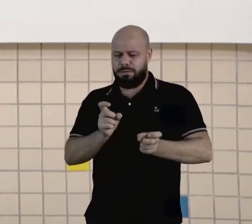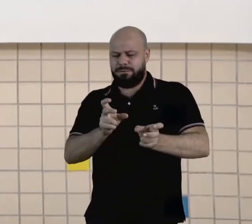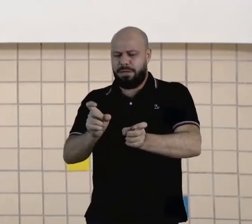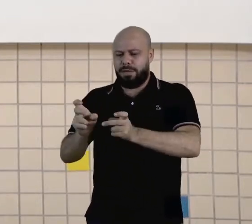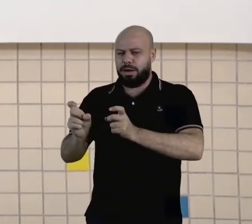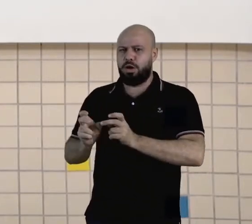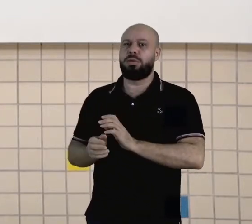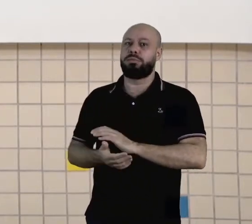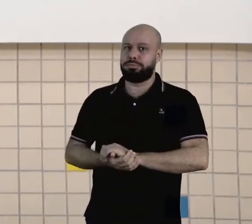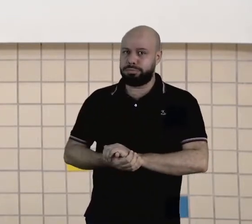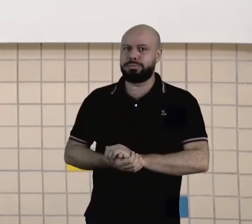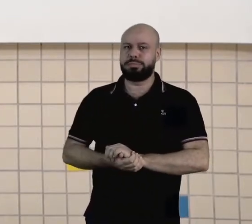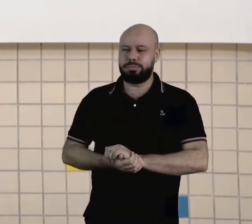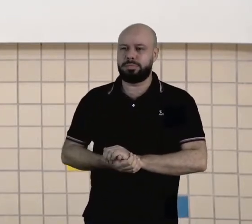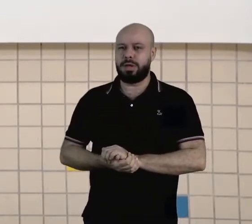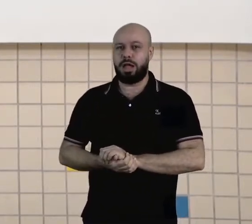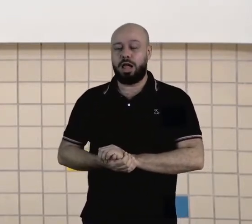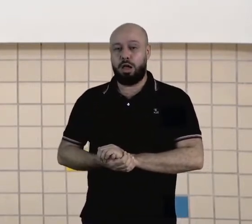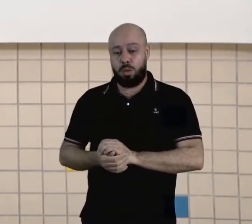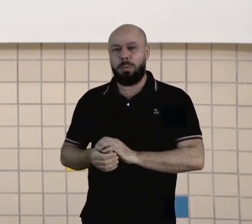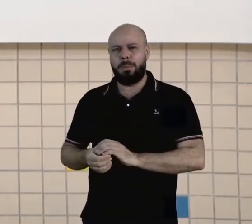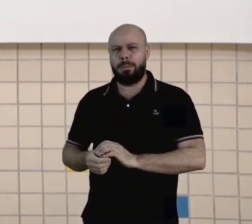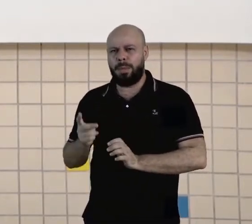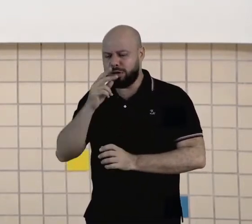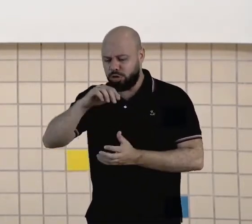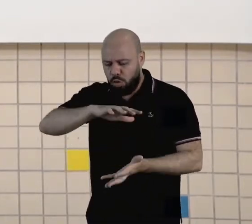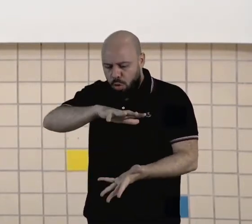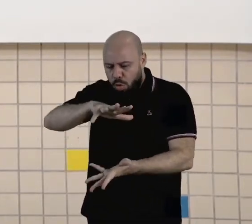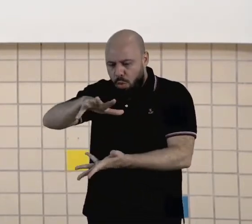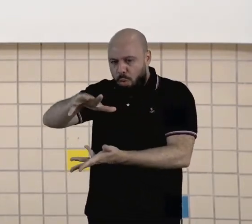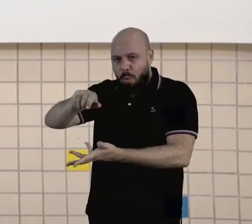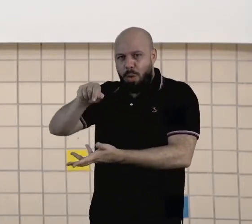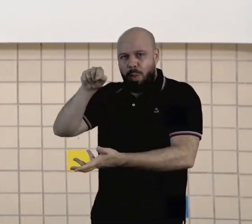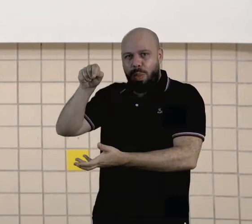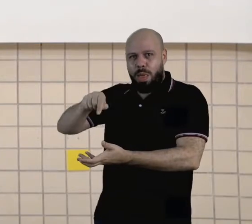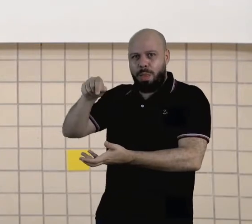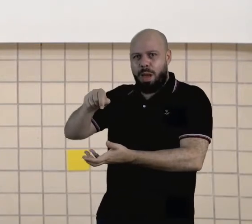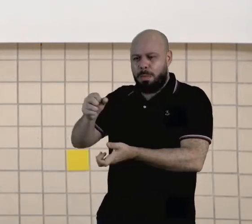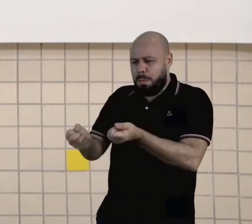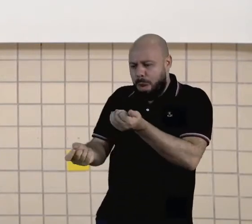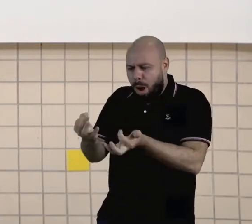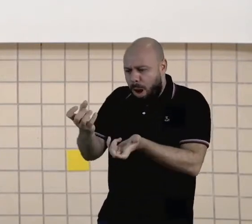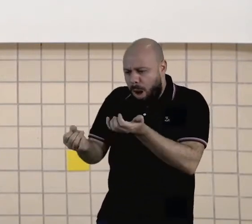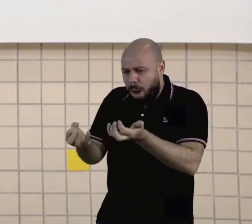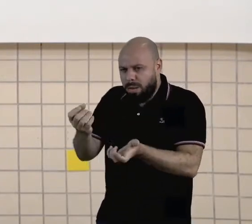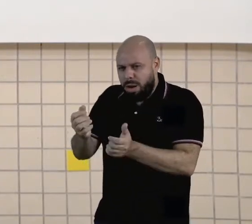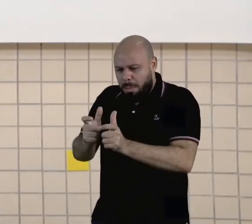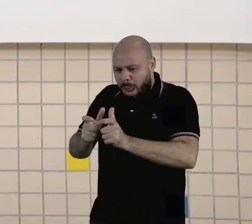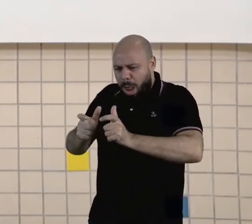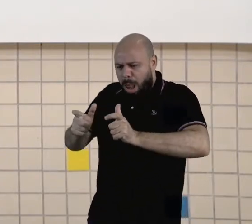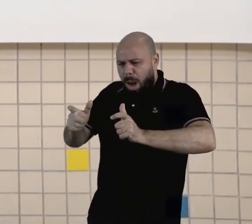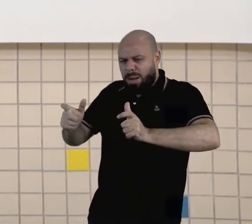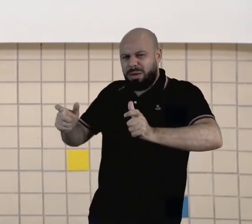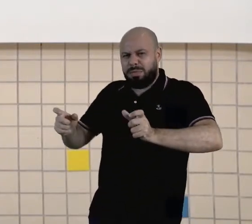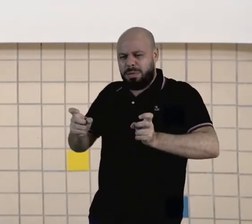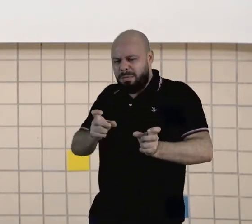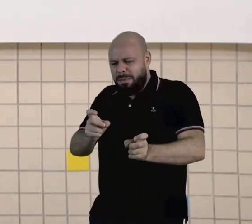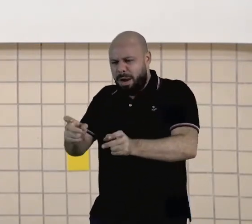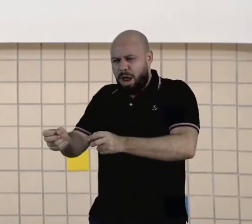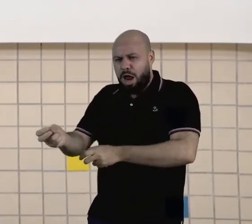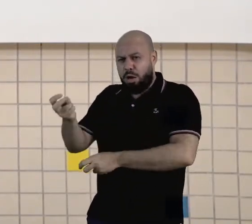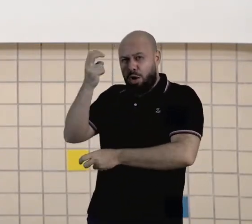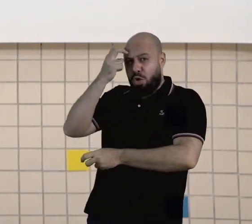mundo no Rio de Janeiro era um ambiente efervescente. O comércio, a